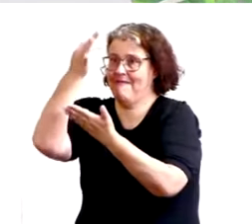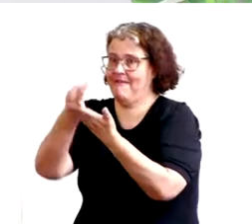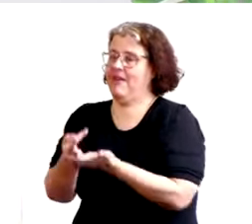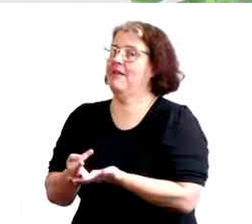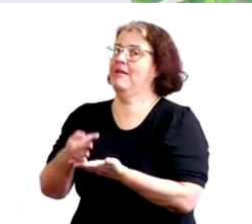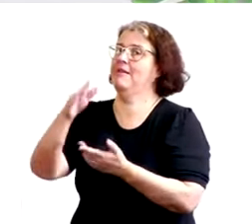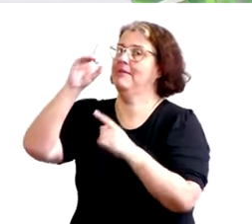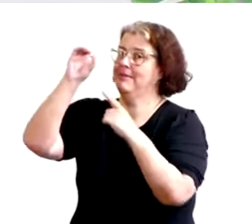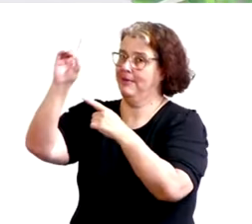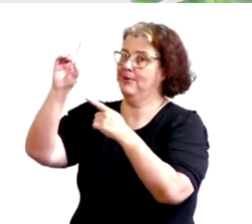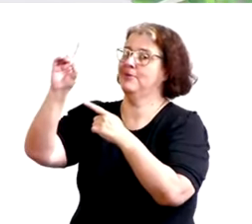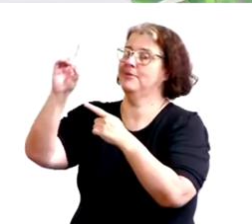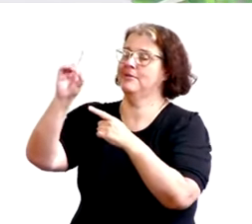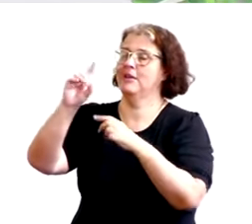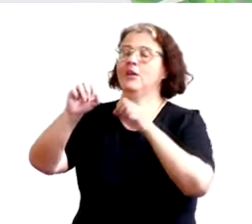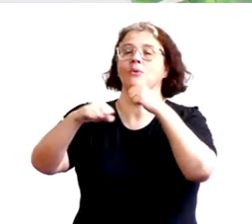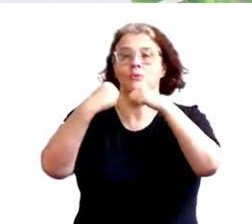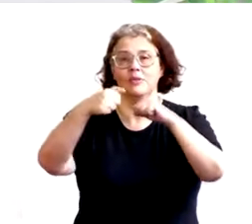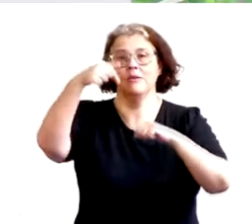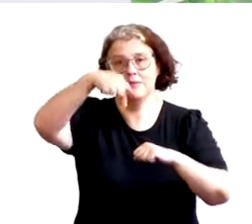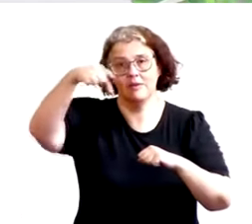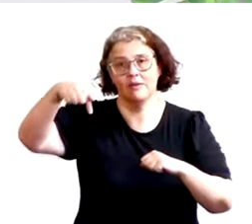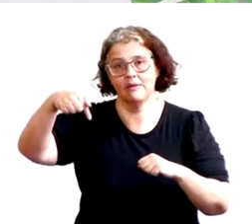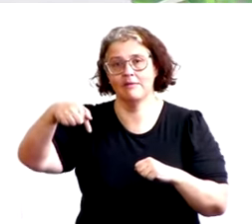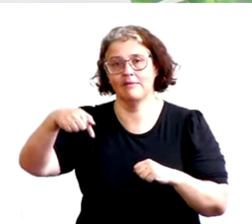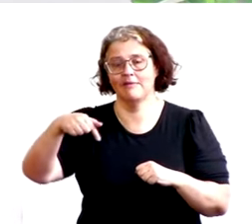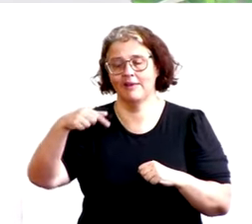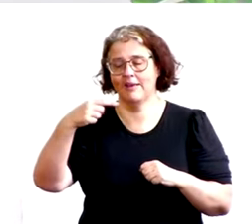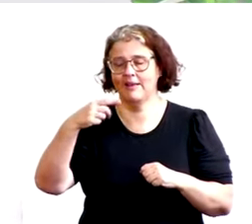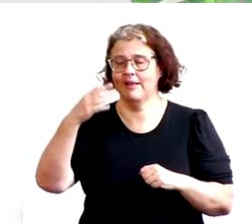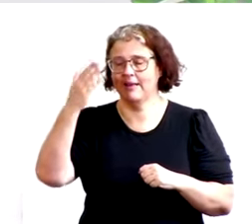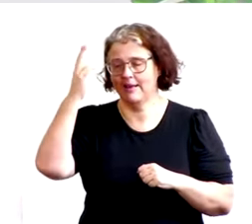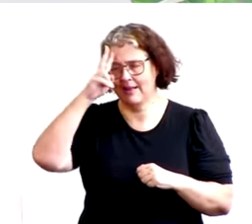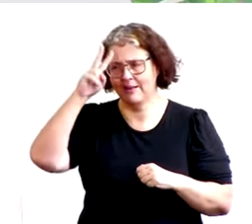nos faz lembrar da profecia de Habacuque